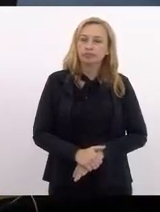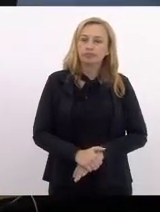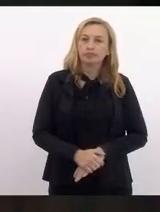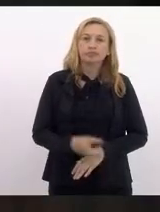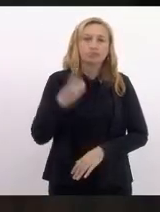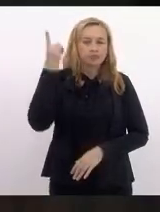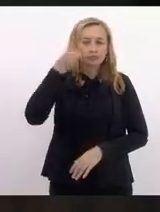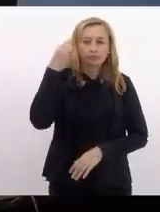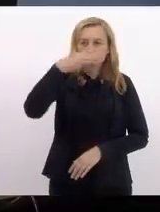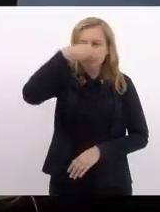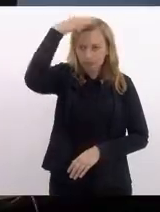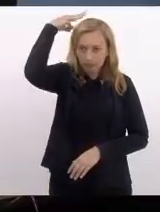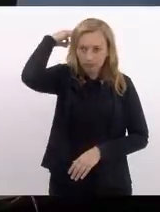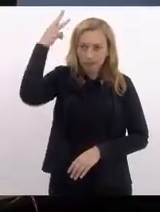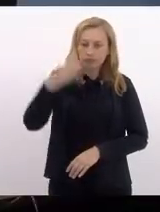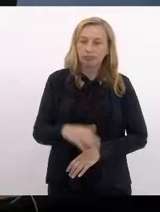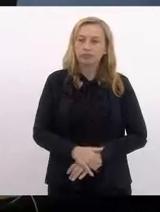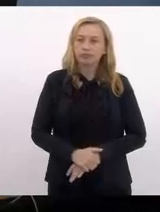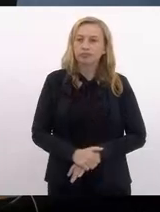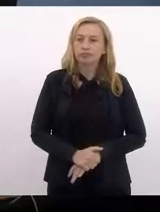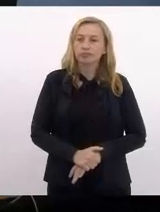o deputado Márcio